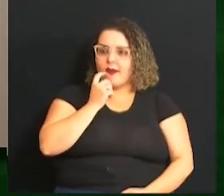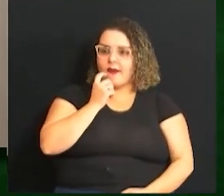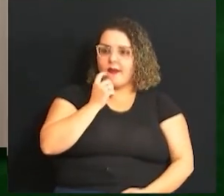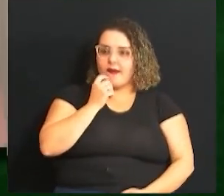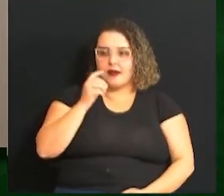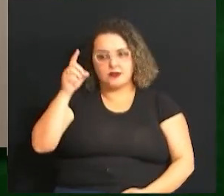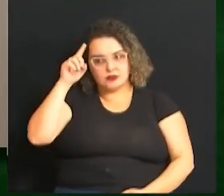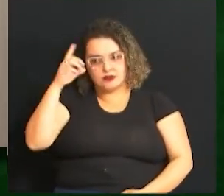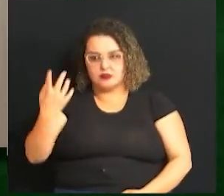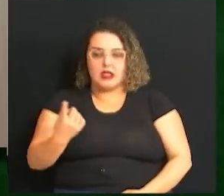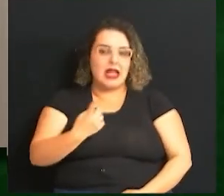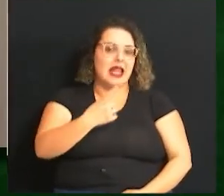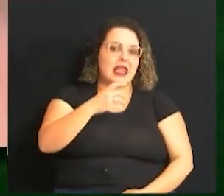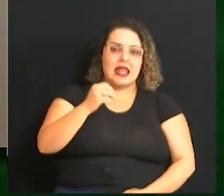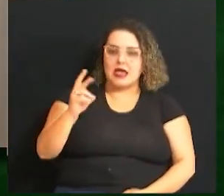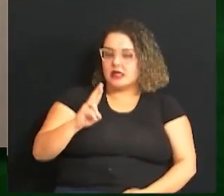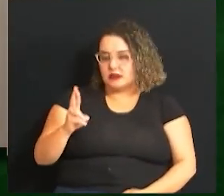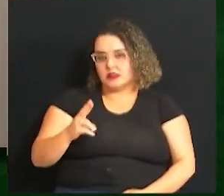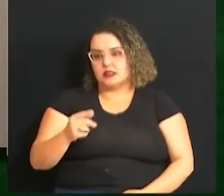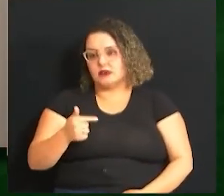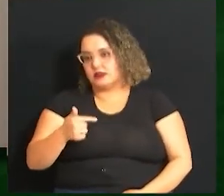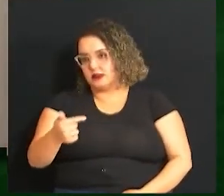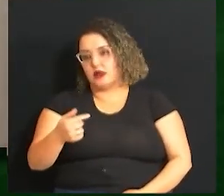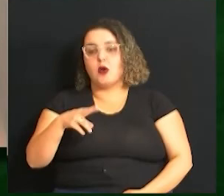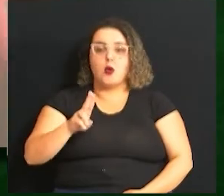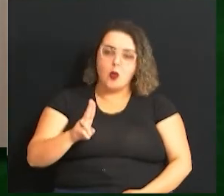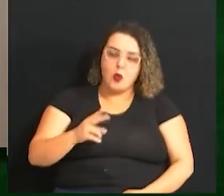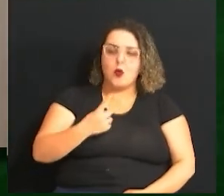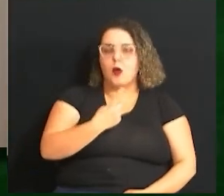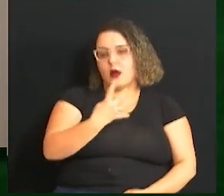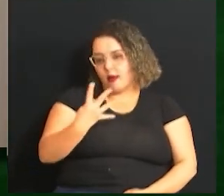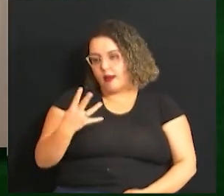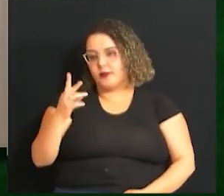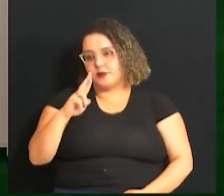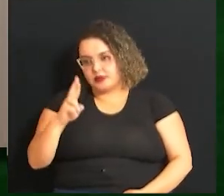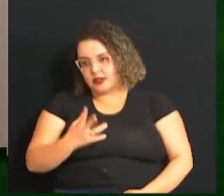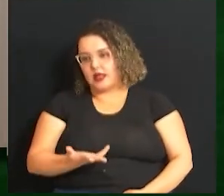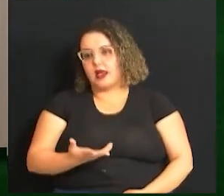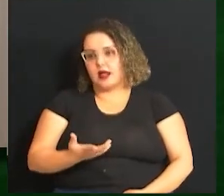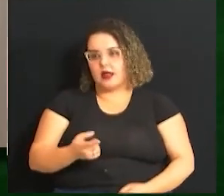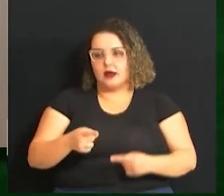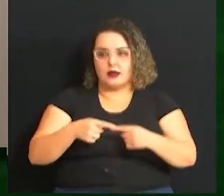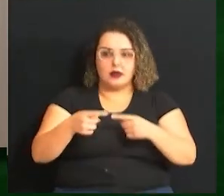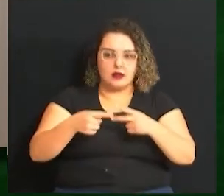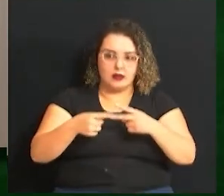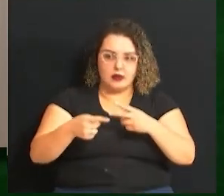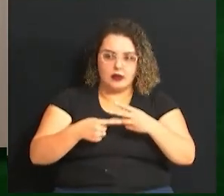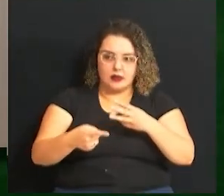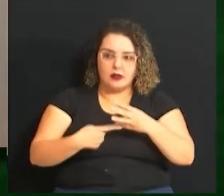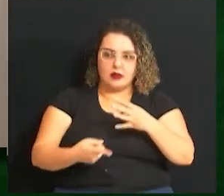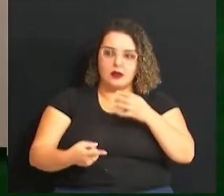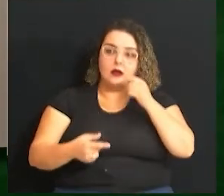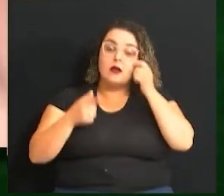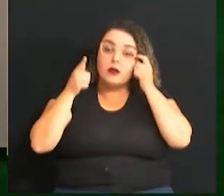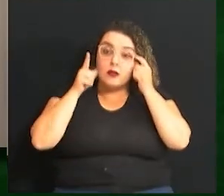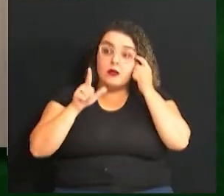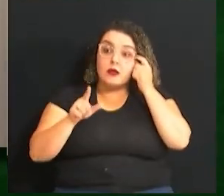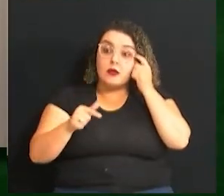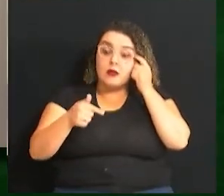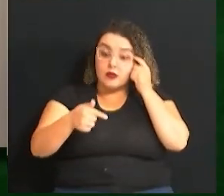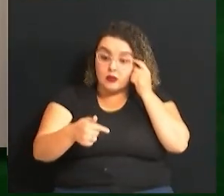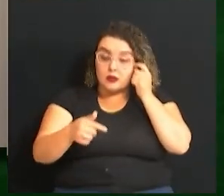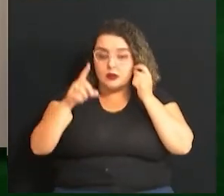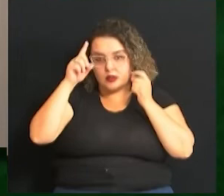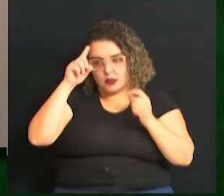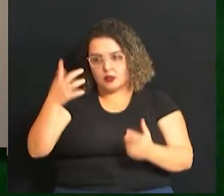semanada, se colocar dias úteis, vai dar R$10 por semana ou R$14 por semana, se for, se você